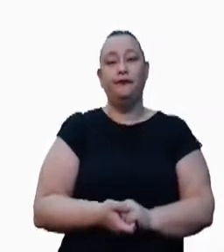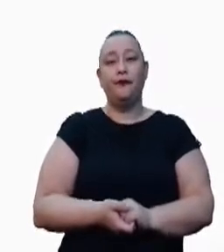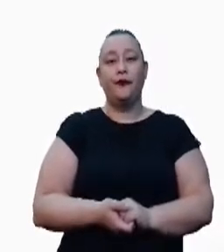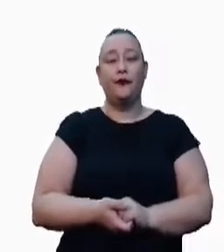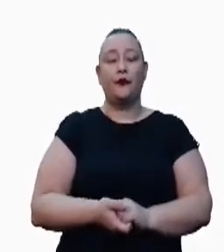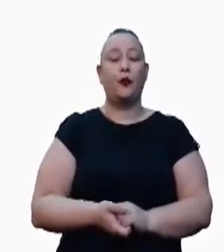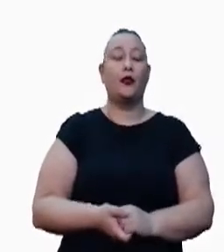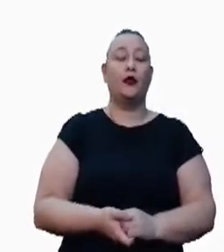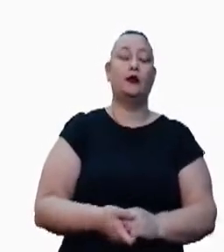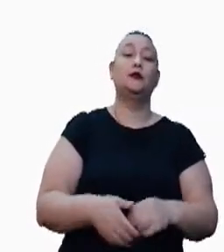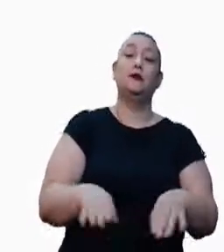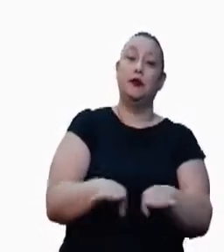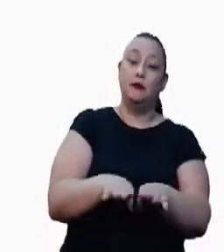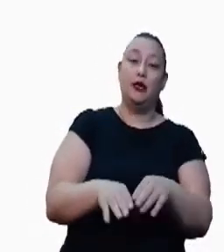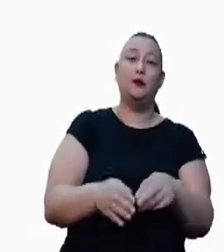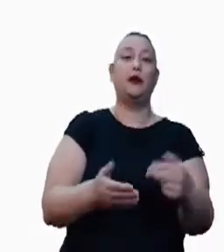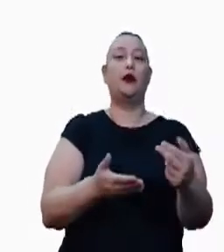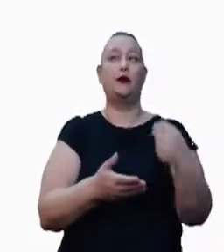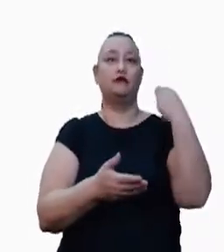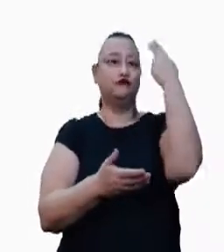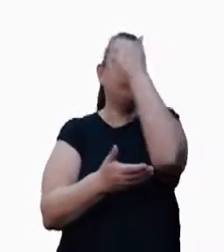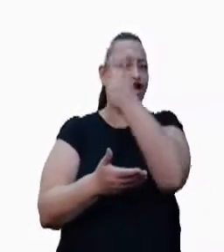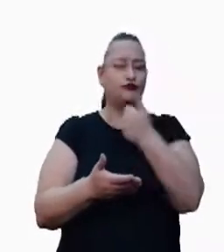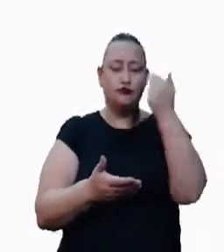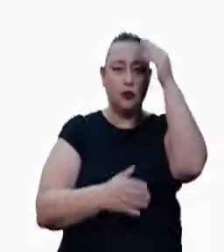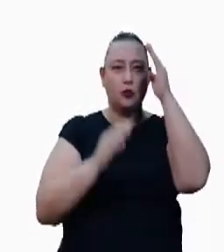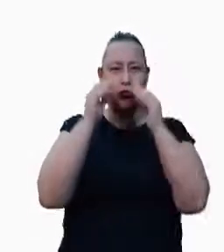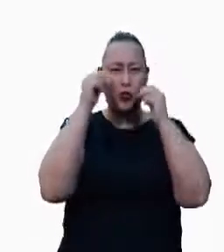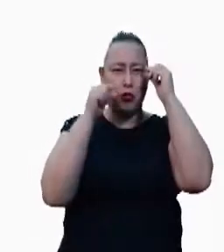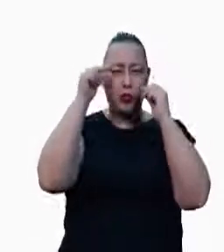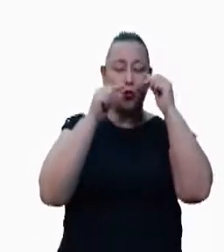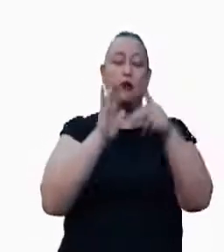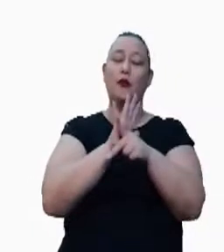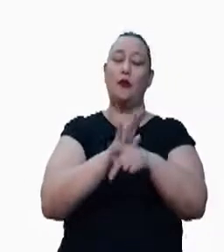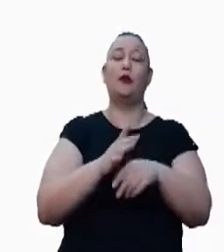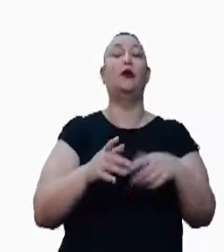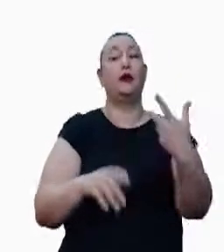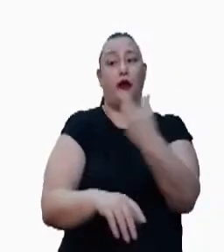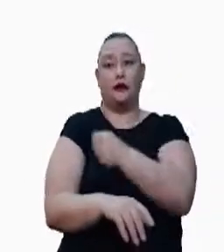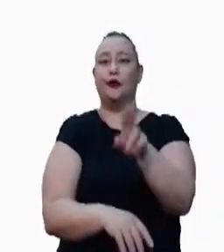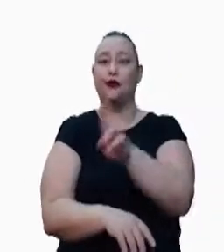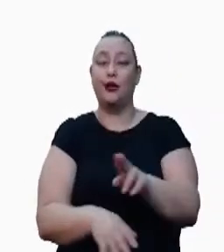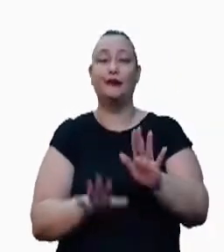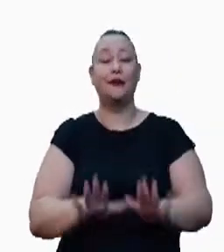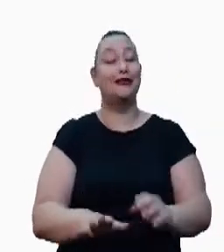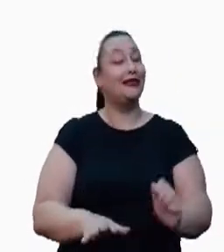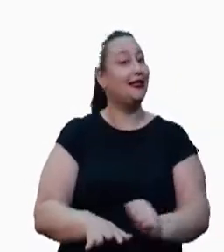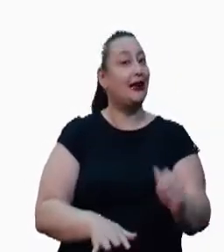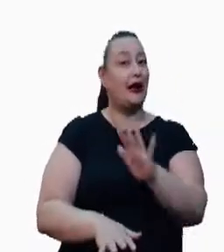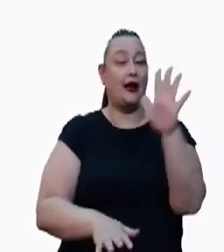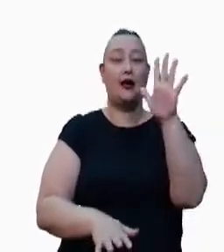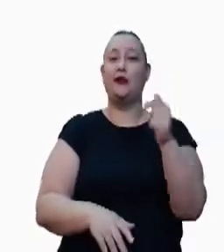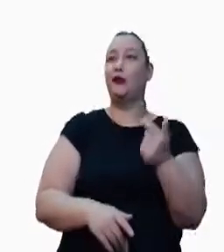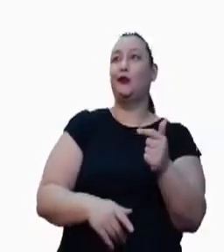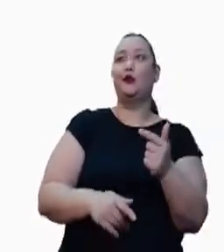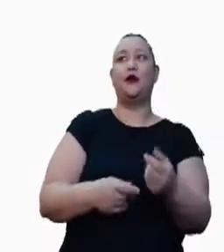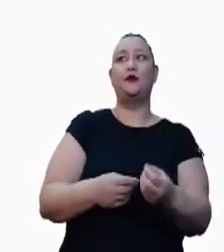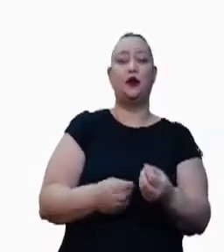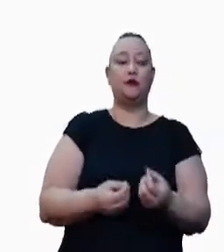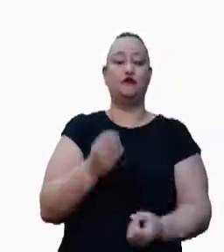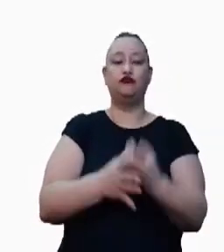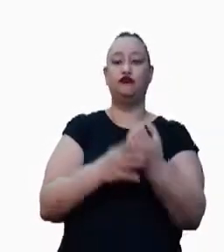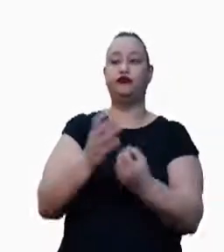tanto para estética como para várias outras coisas que ela é aplicada. Ainda não é uma coisa que tem uma produção